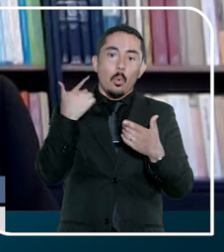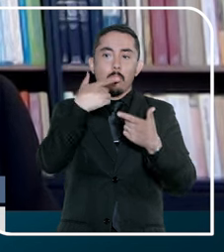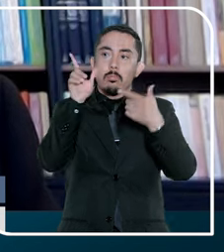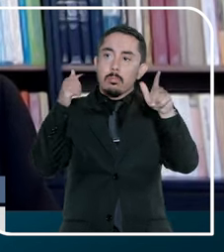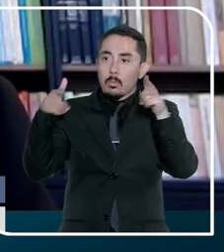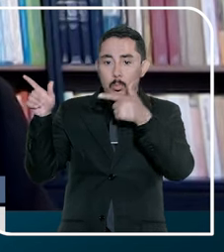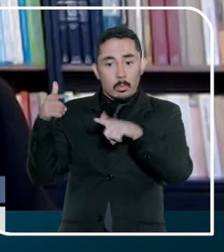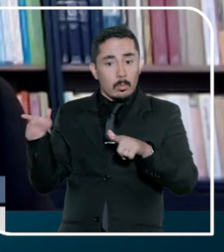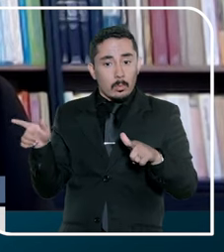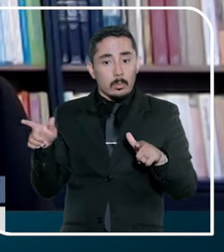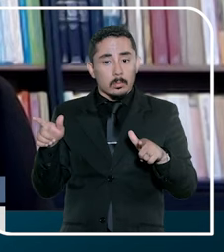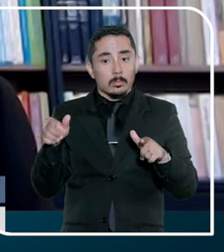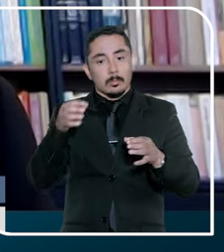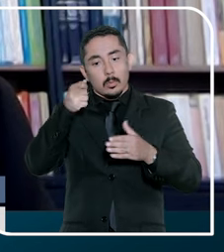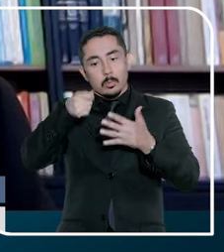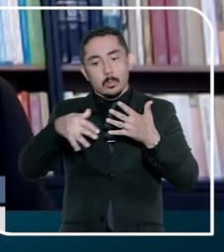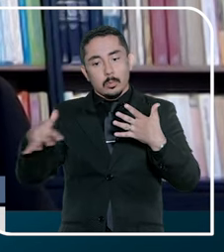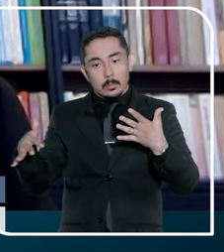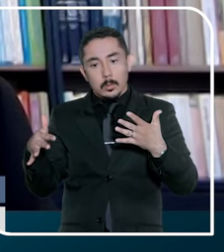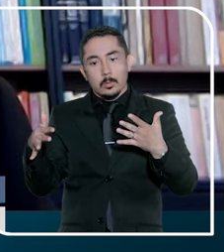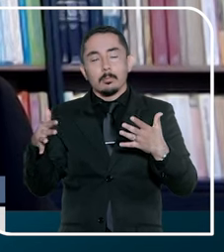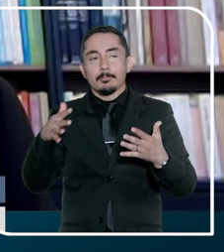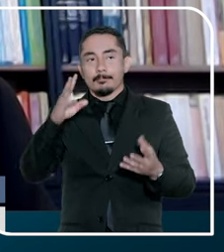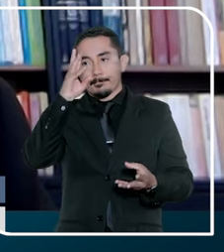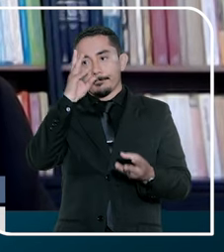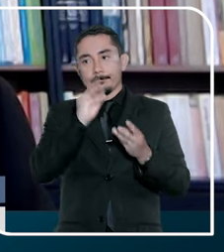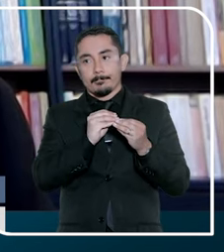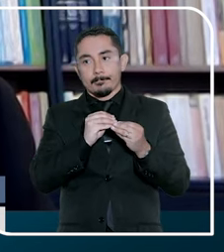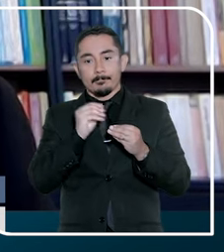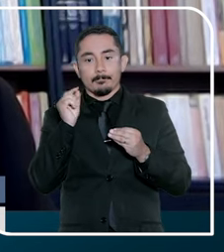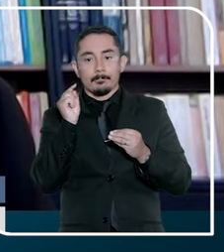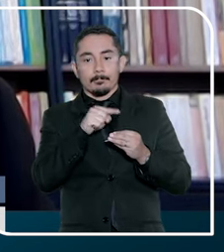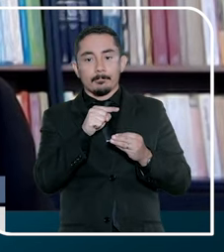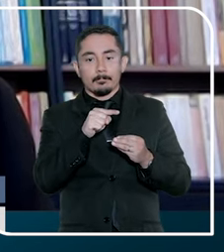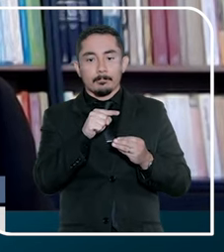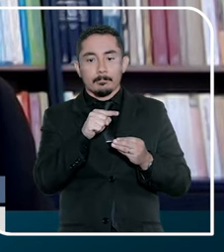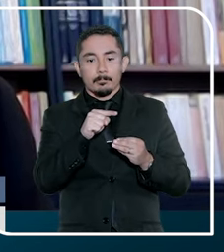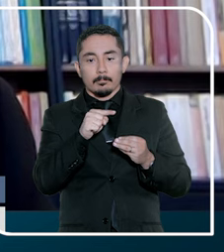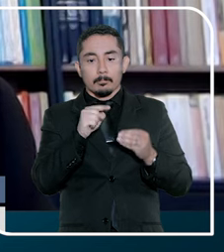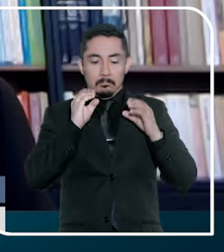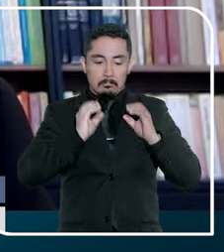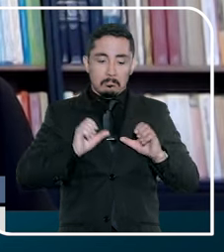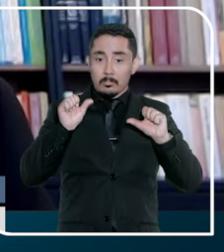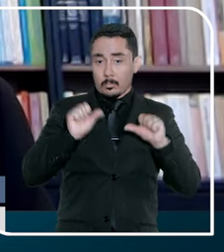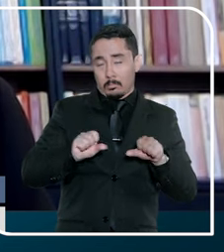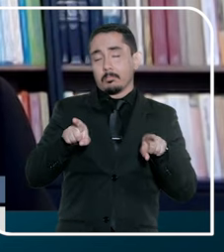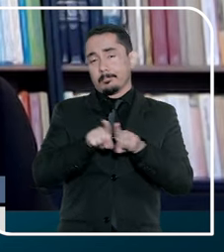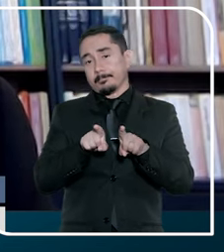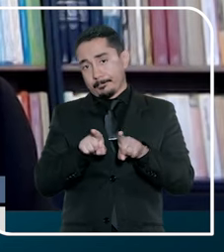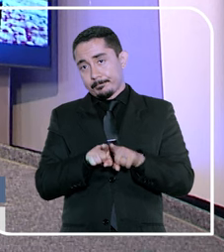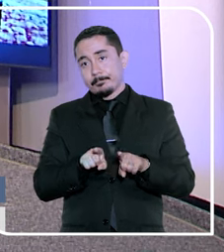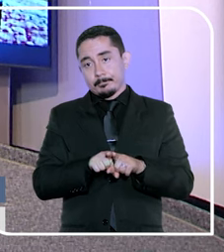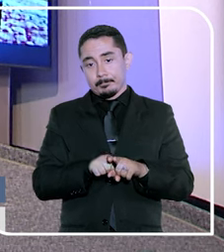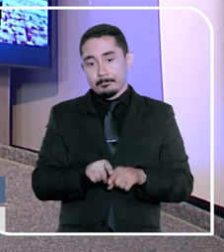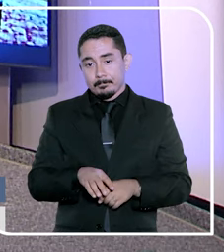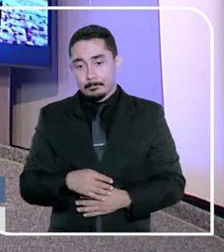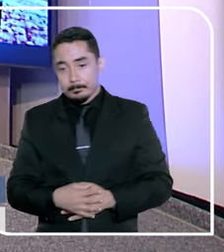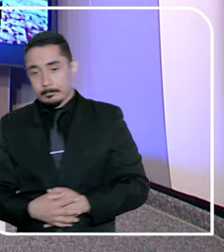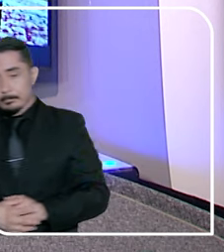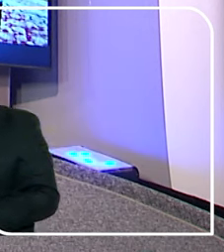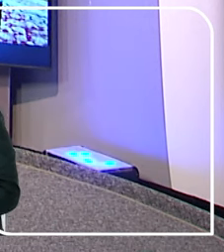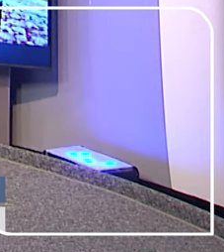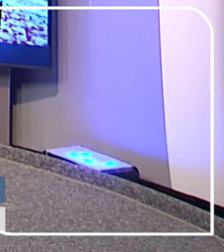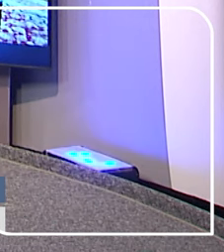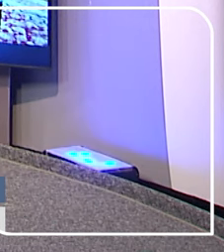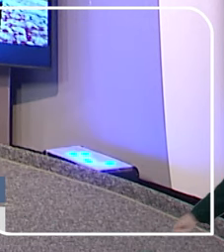a jurisprudência tem reconhecido a bagatela também nesse tipo de crime isso também vale